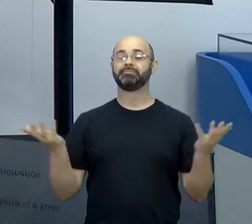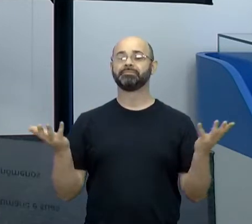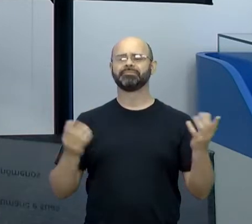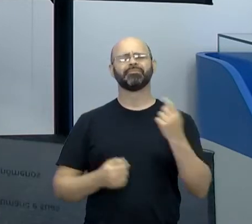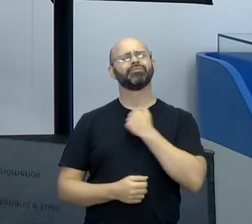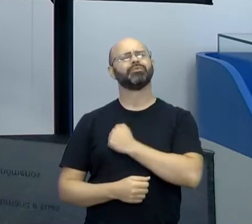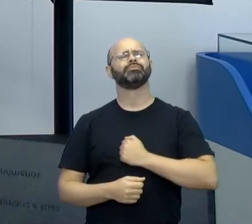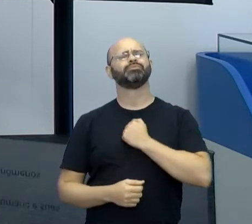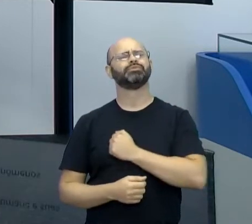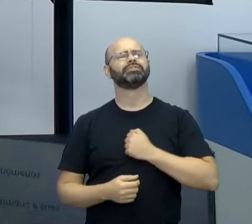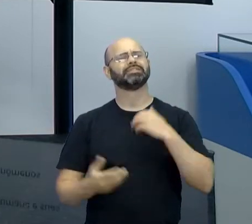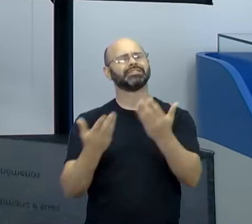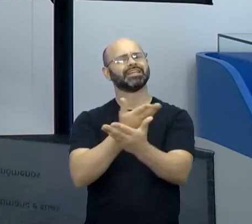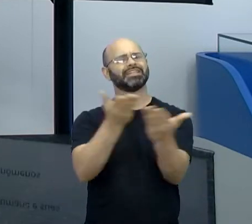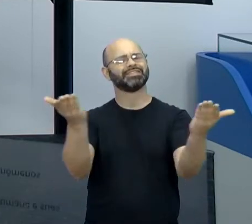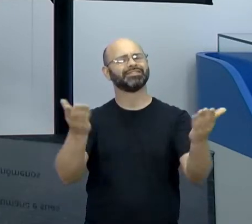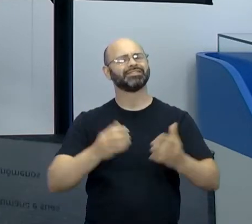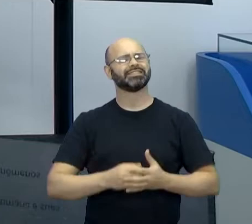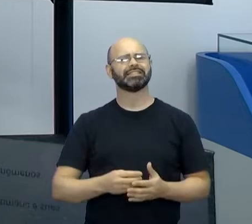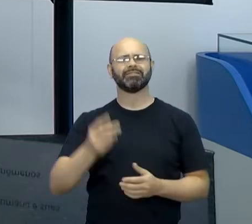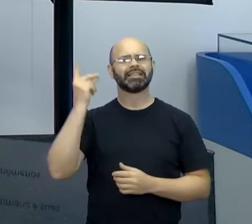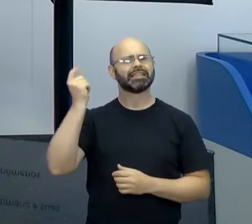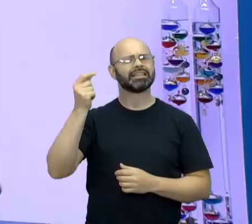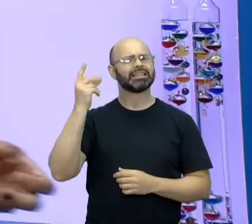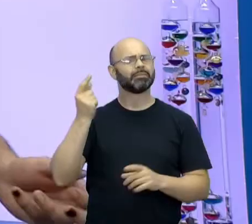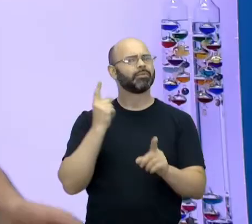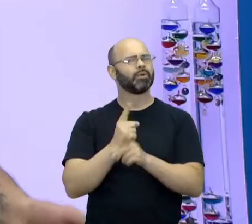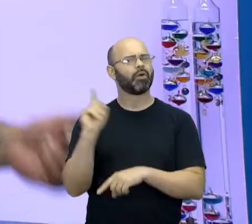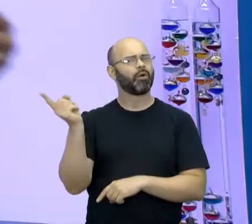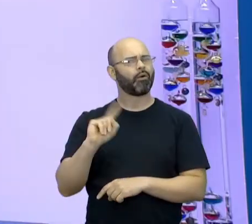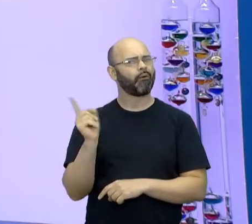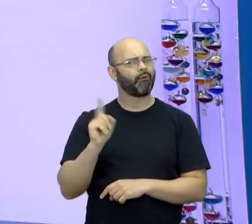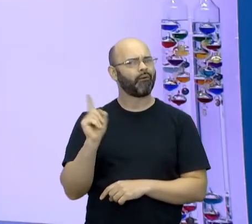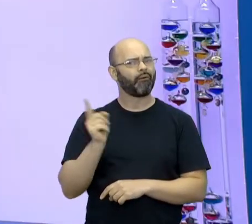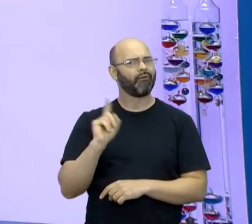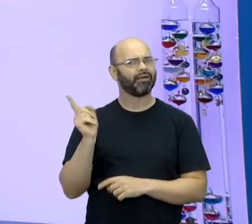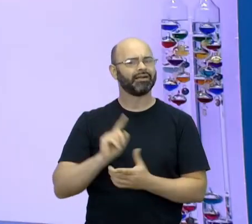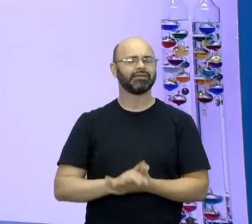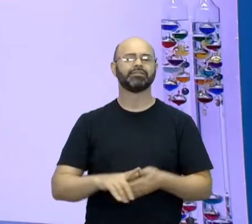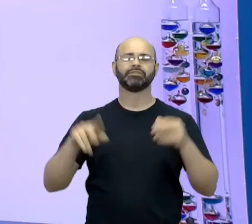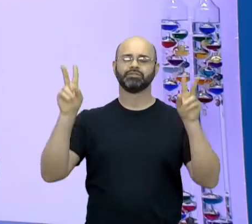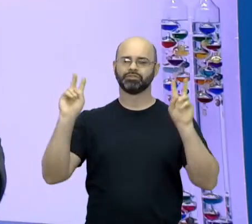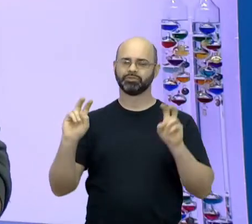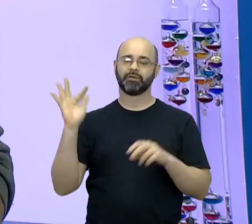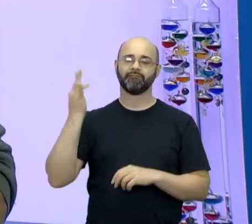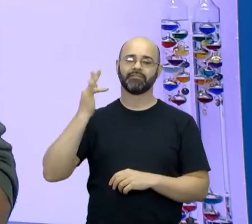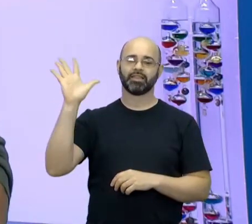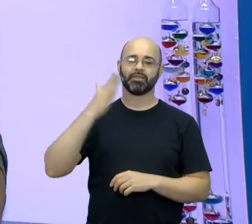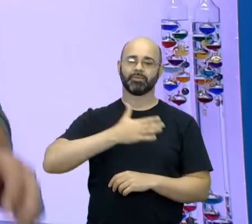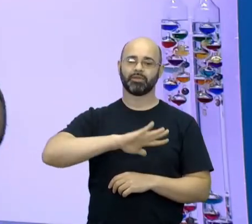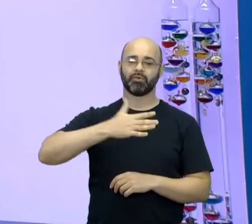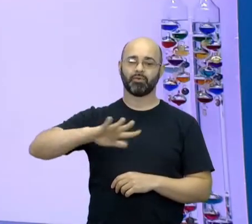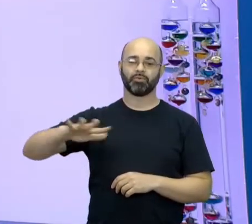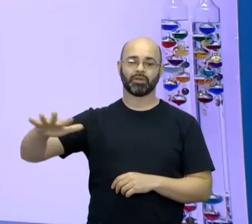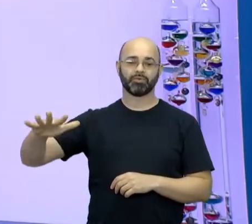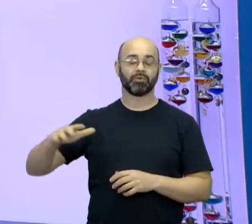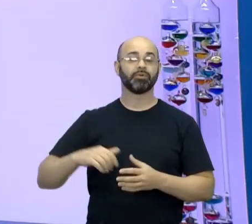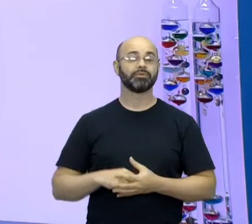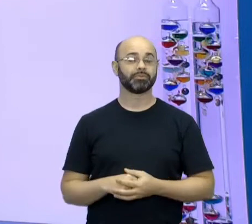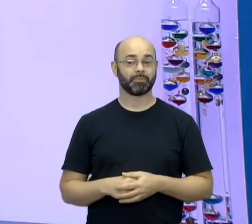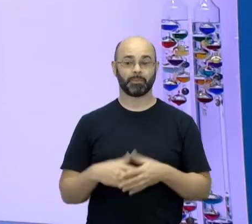saudade de você. Faz tempo que a gente não se fala, que a gente não conversa um pouco sobre fenômenos ondulatórios. Hoje